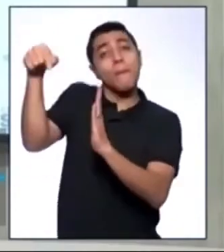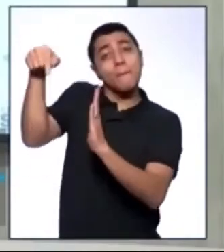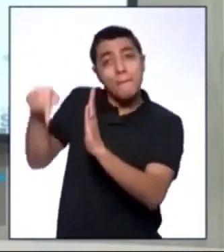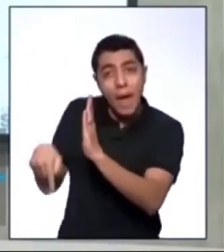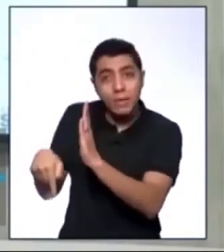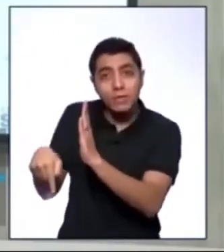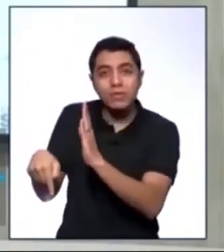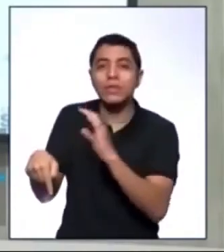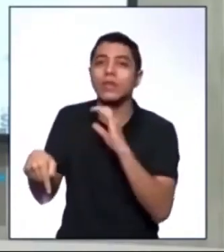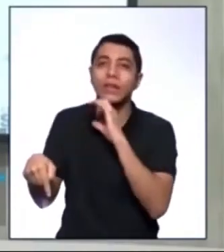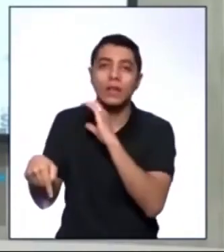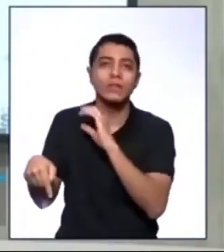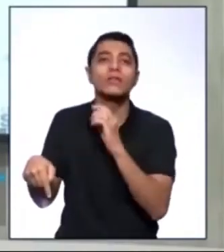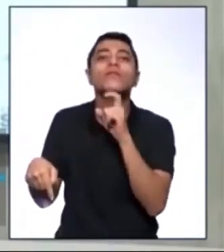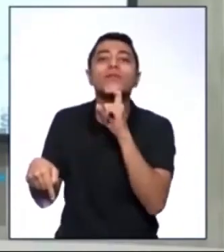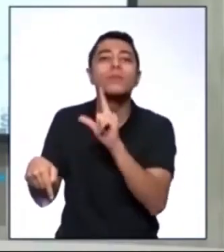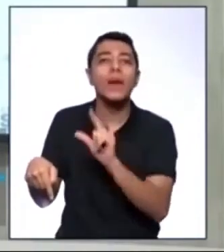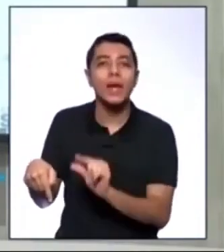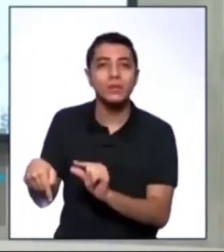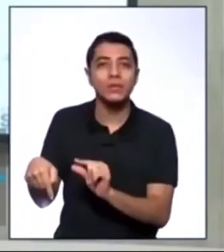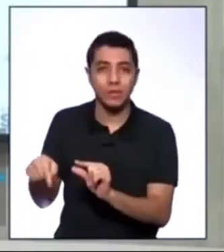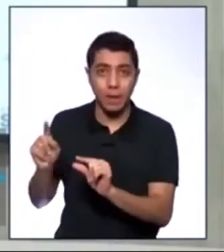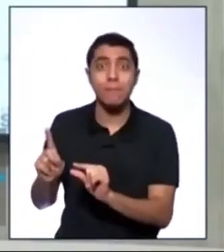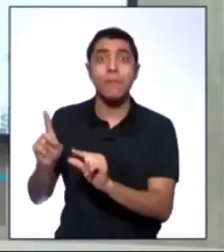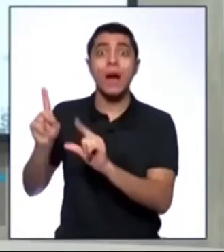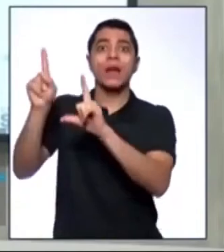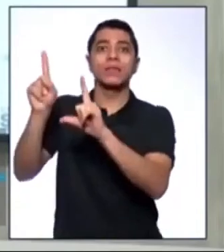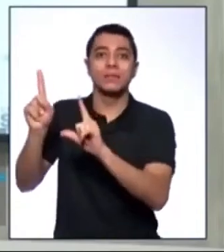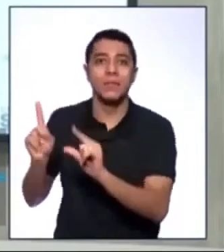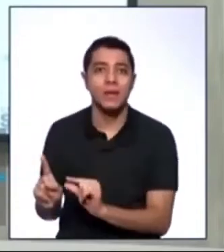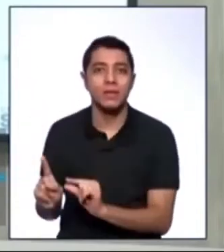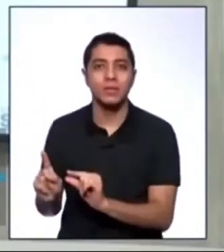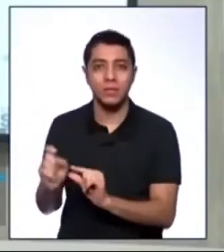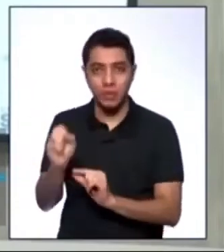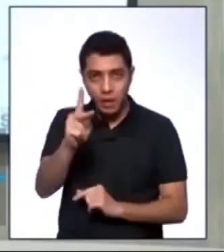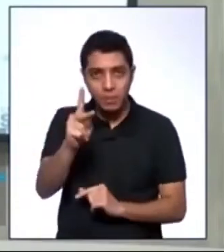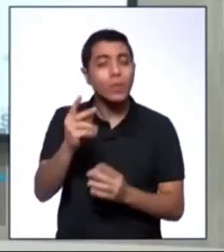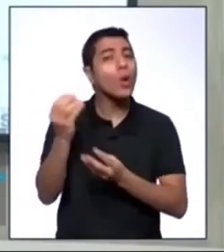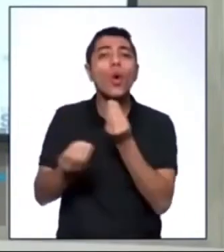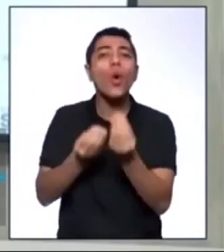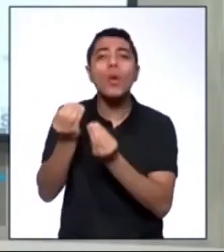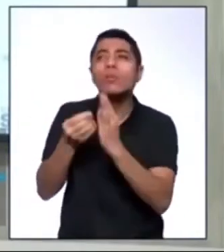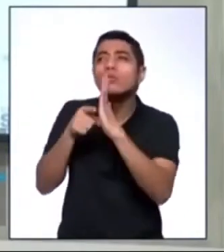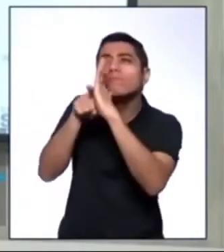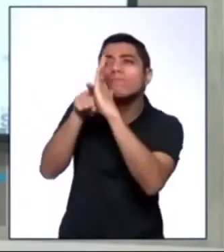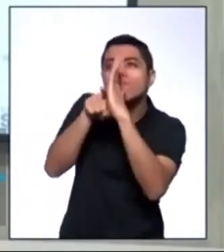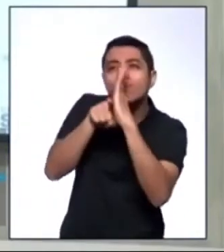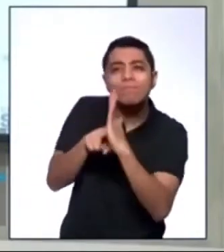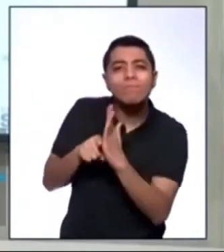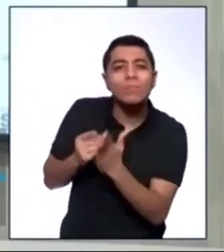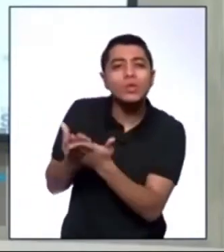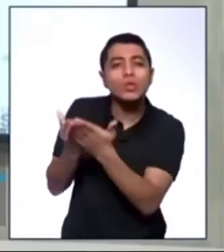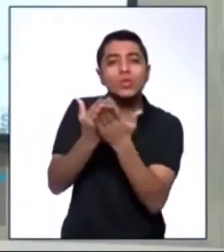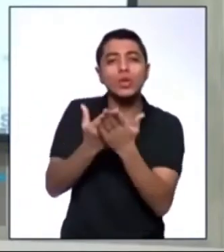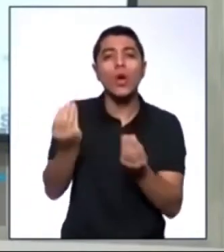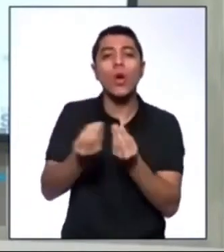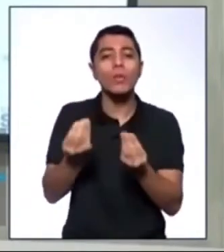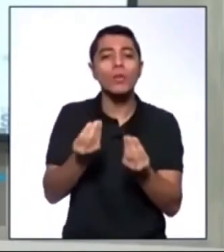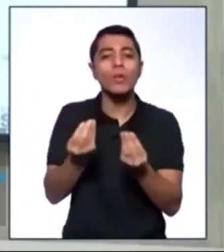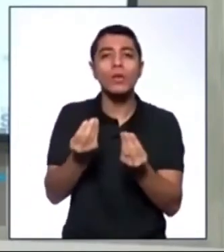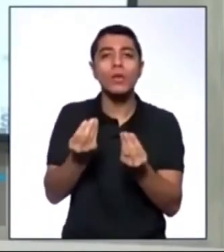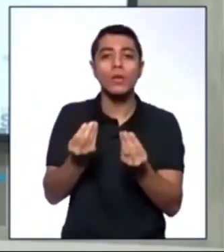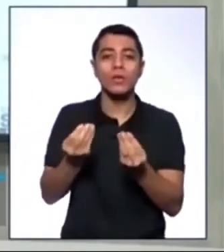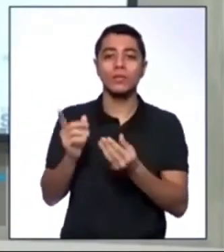A gente analisa tudo isso, galera, a partir de climogramas. É fundamental que a gente consiga fazer uma boa leitura